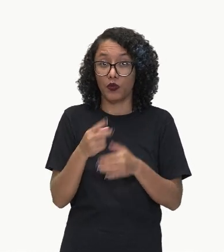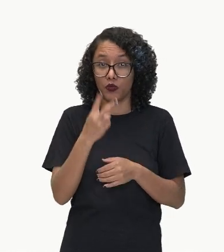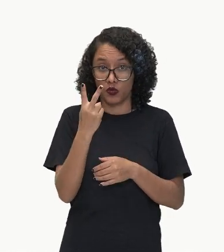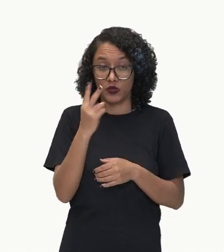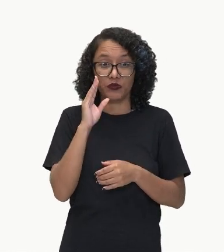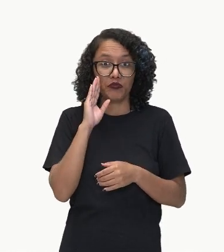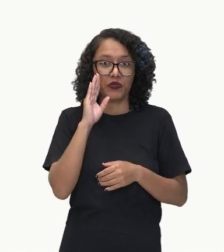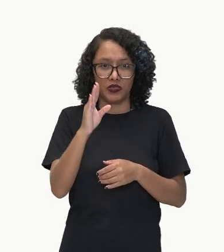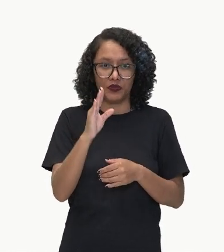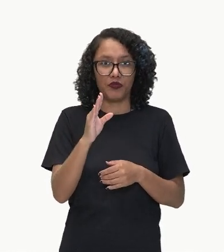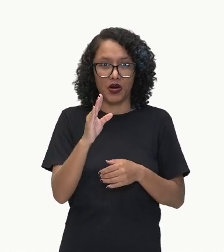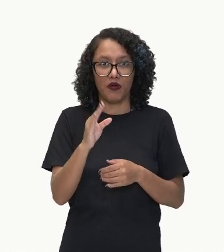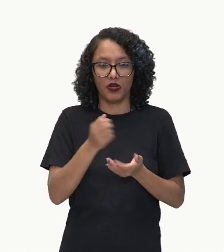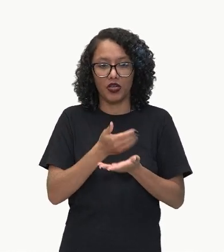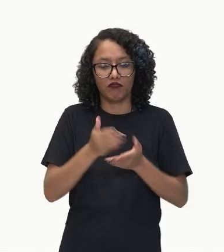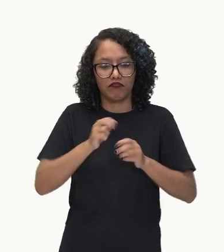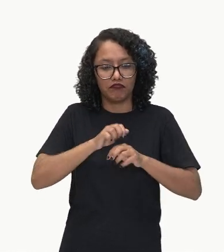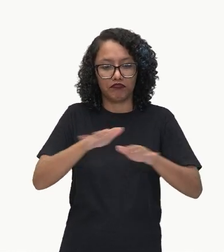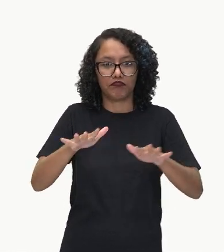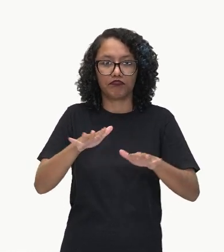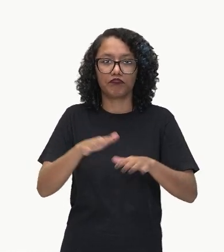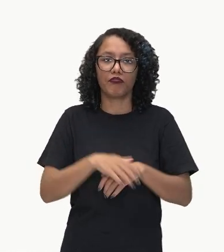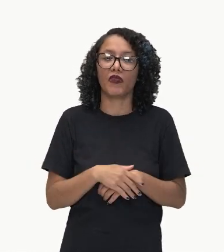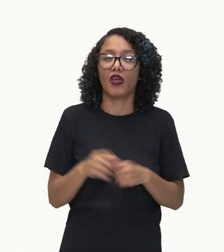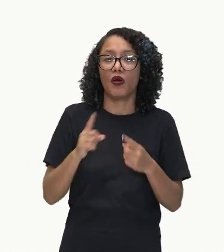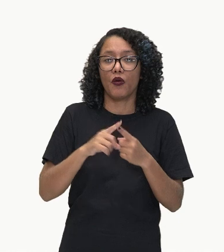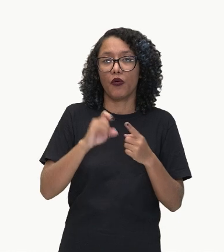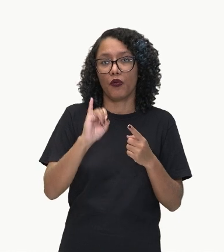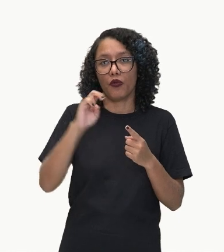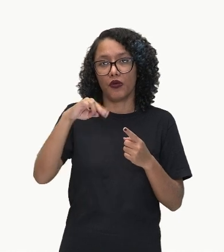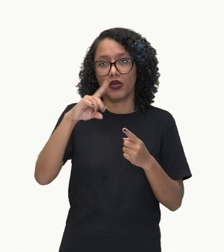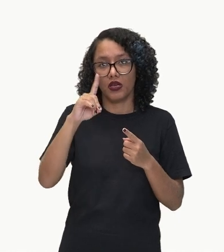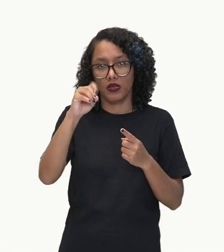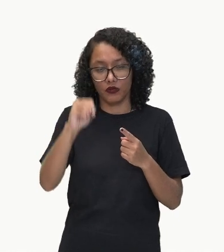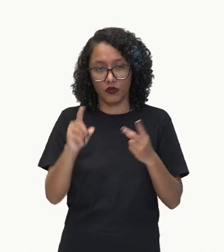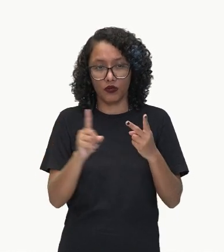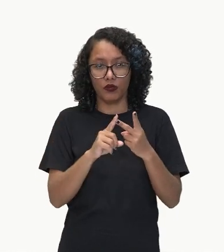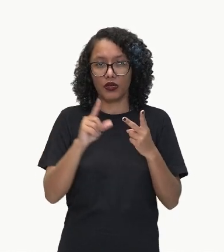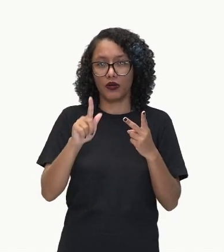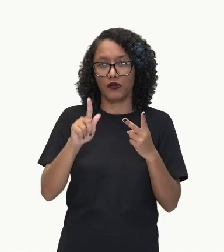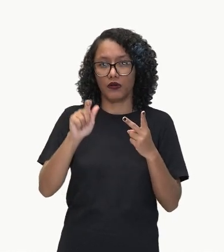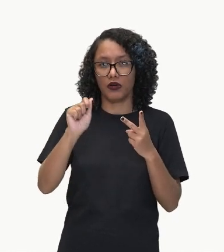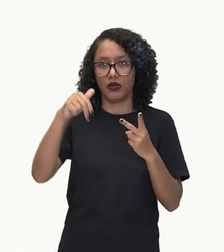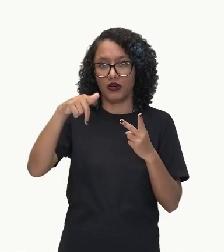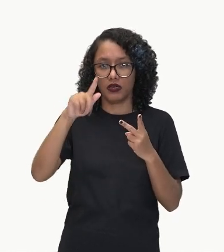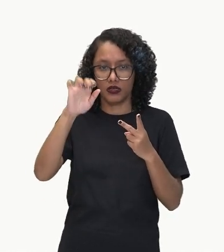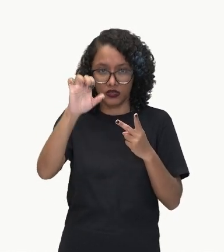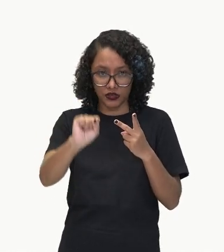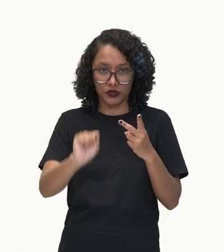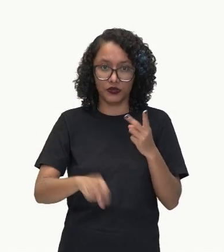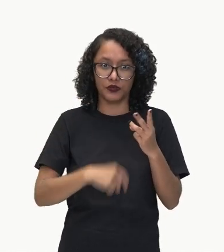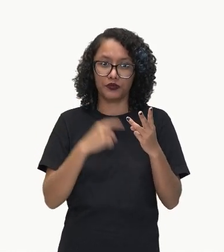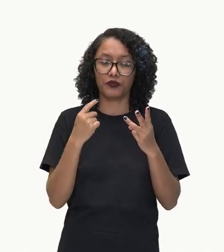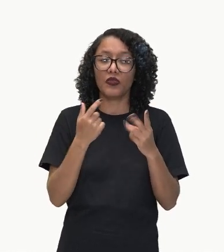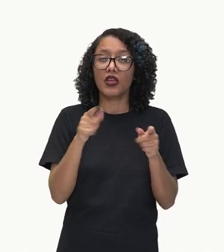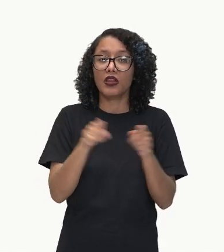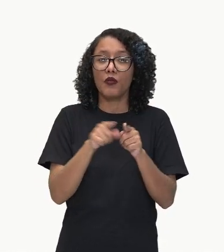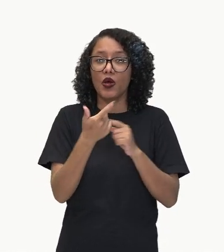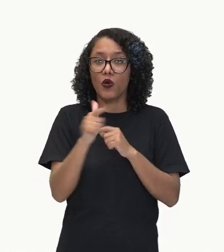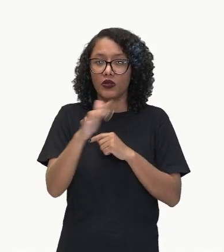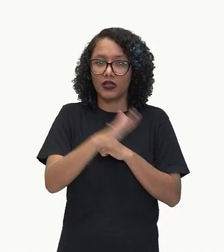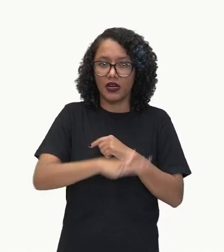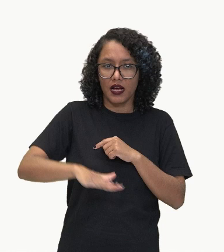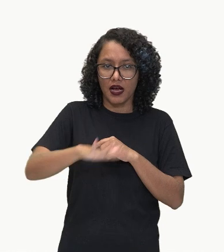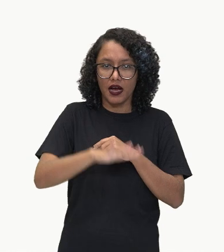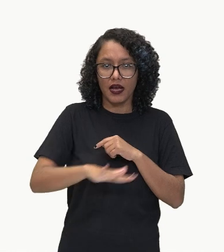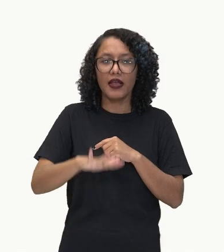essa região, que é o rio Indo e o rio Ganges. O Planalto do Deccan, que vai aparecer na